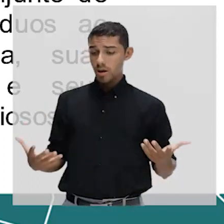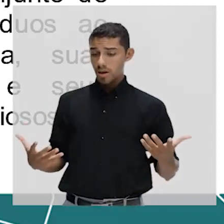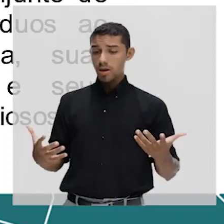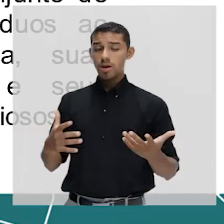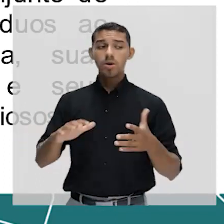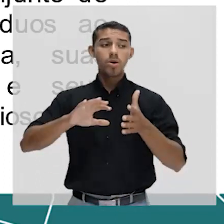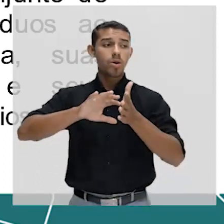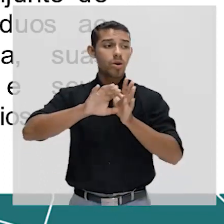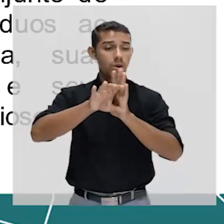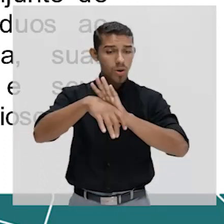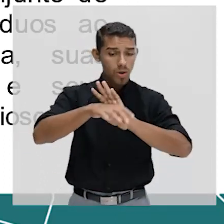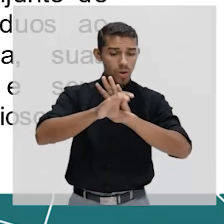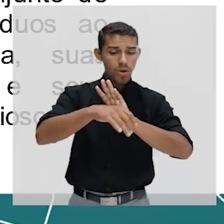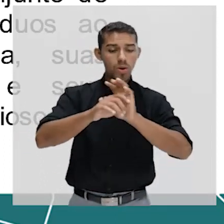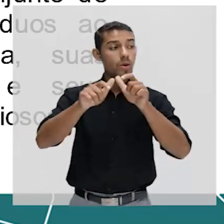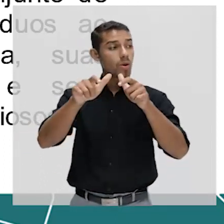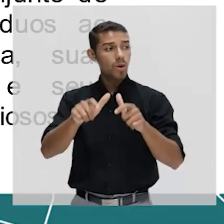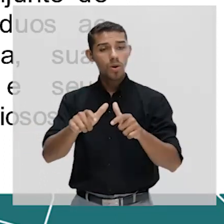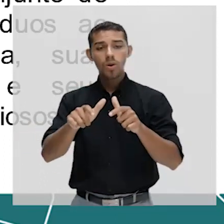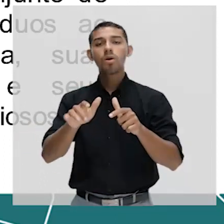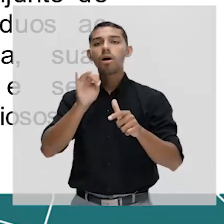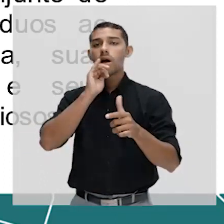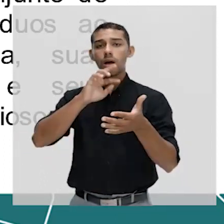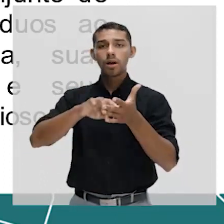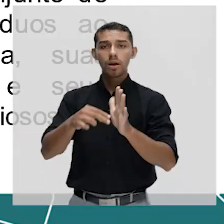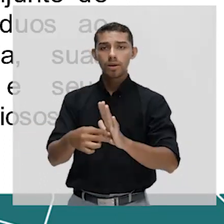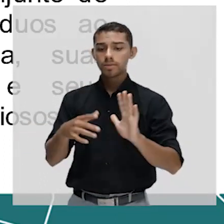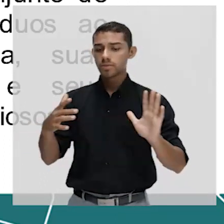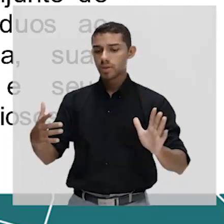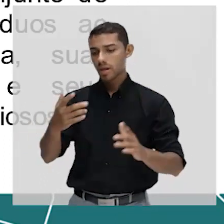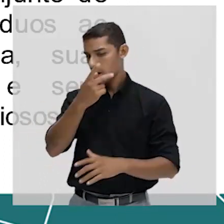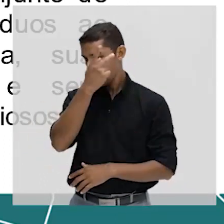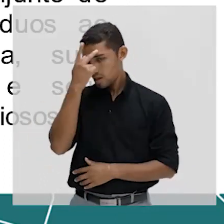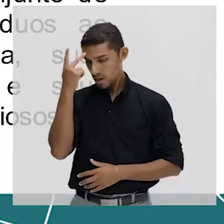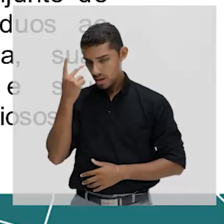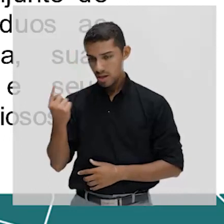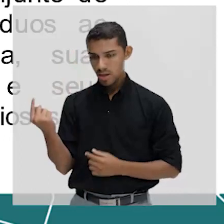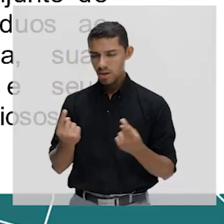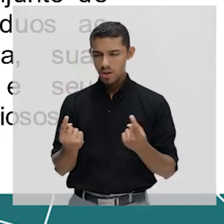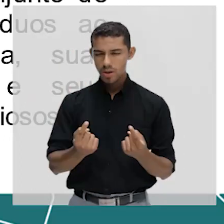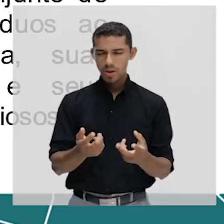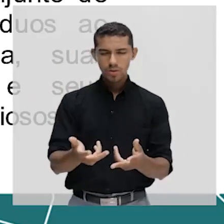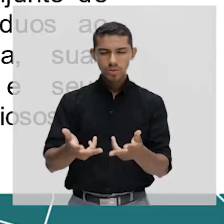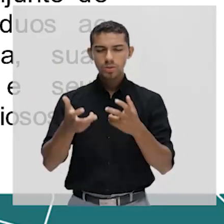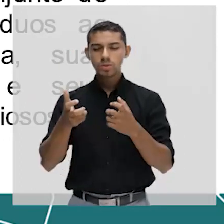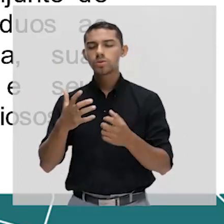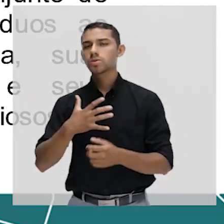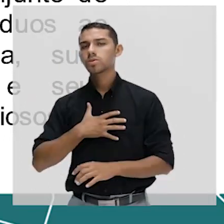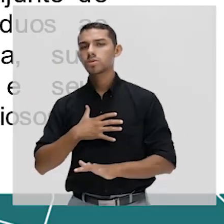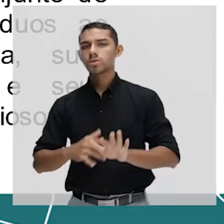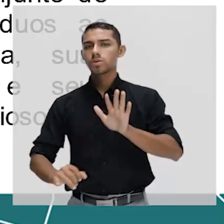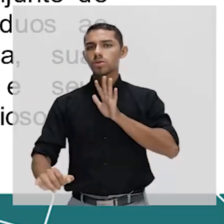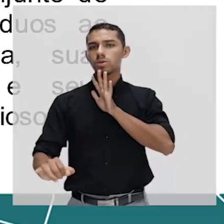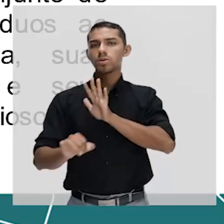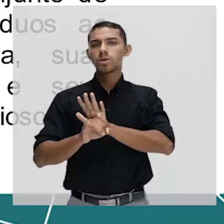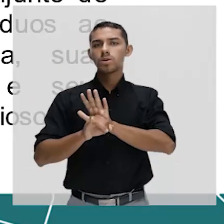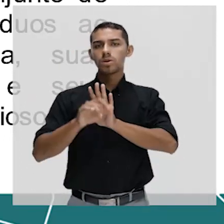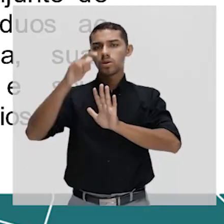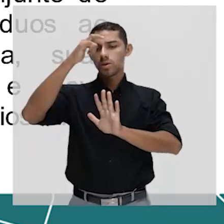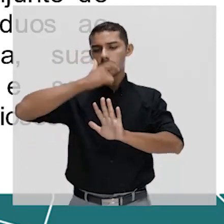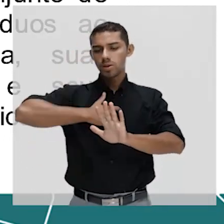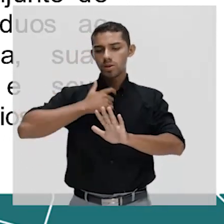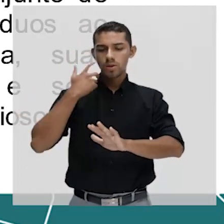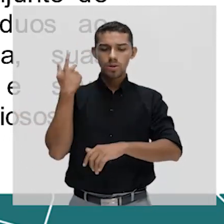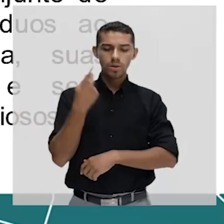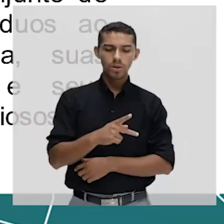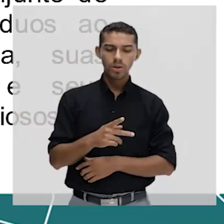de lugar, ele está atrelado ao que os indivíduos percebem, a sua identidade. Um sinônimo,